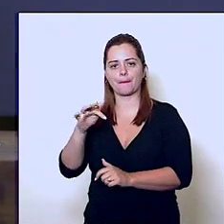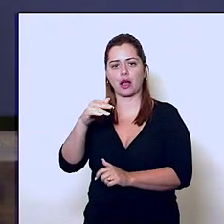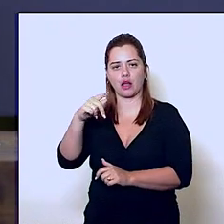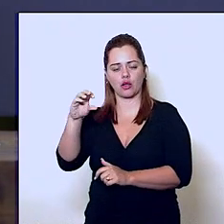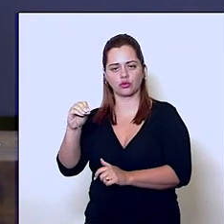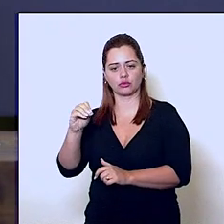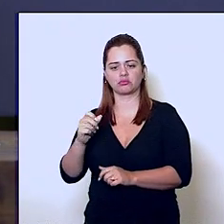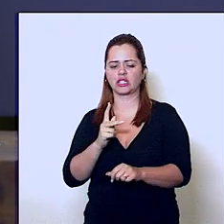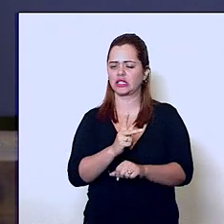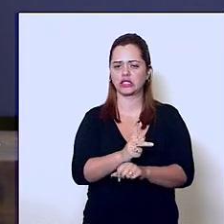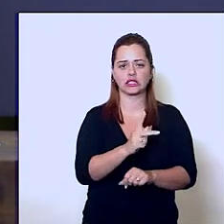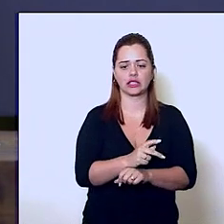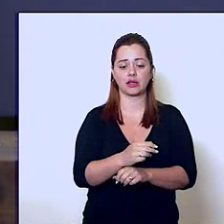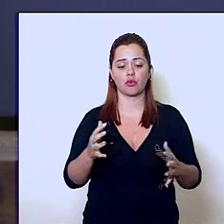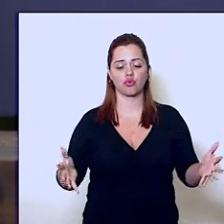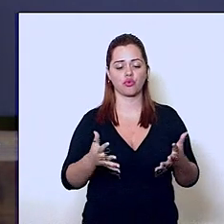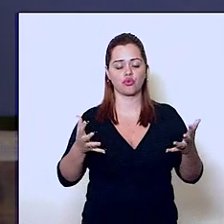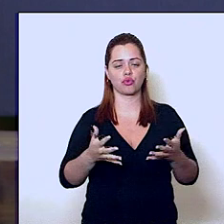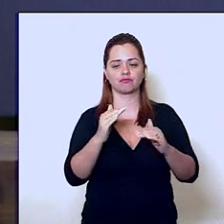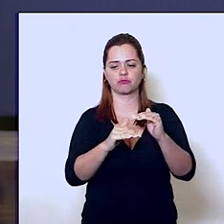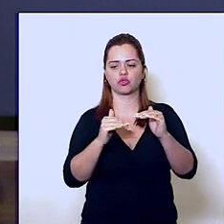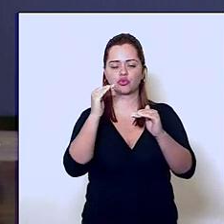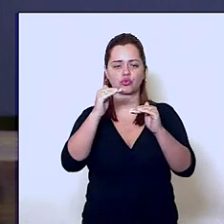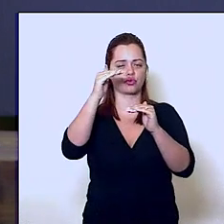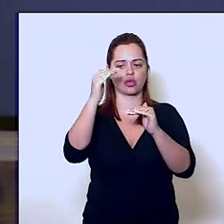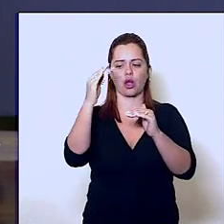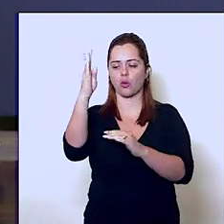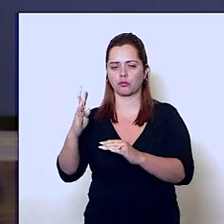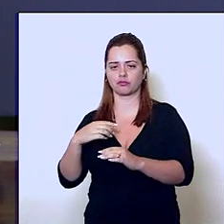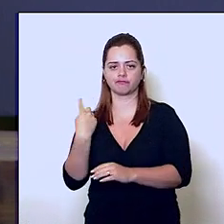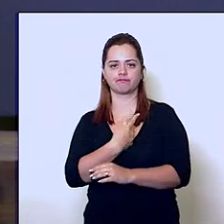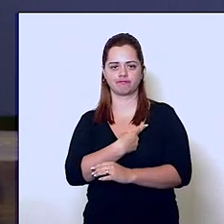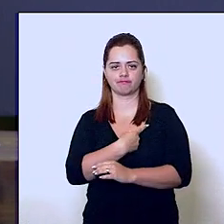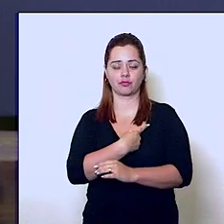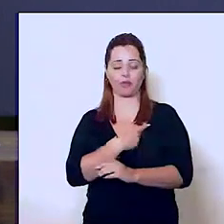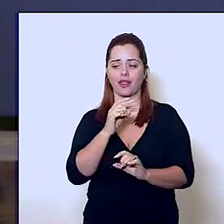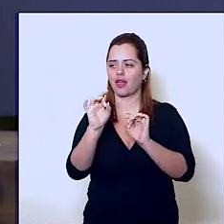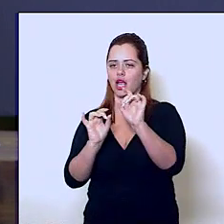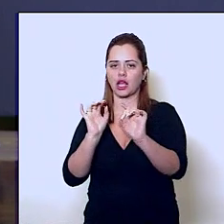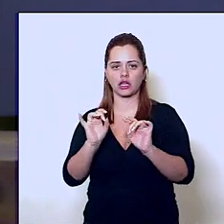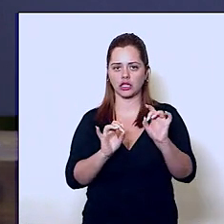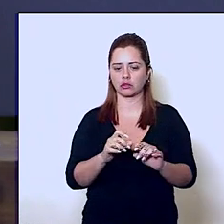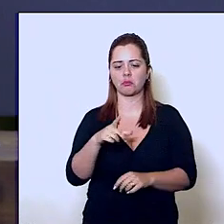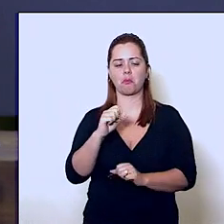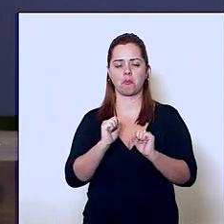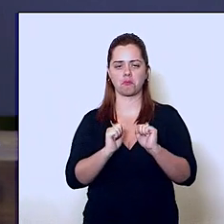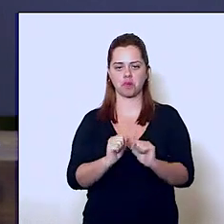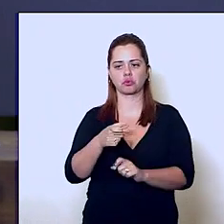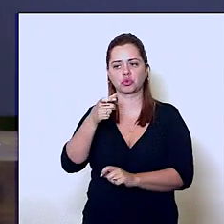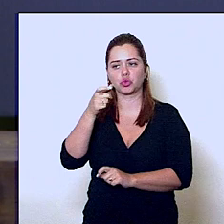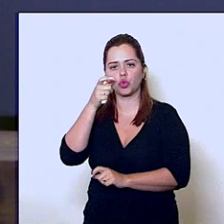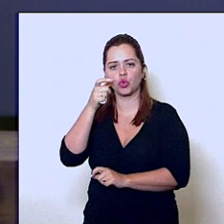nosso Brasil. E isso é nítido, né? Cada um aqui pode dar exemplos, né, mais